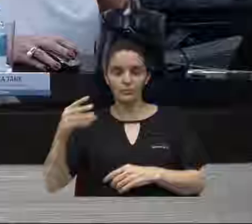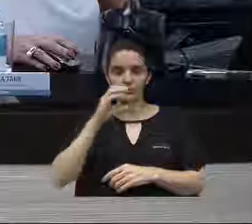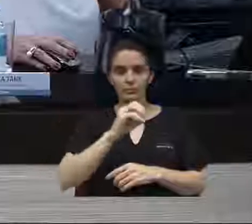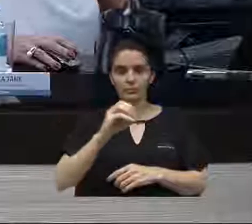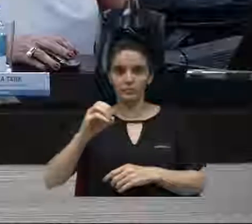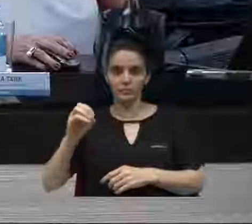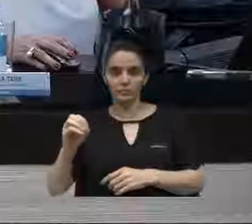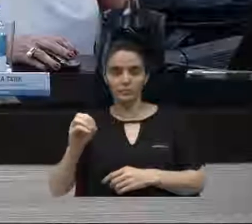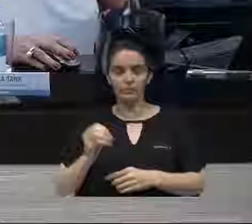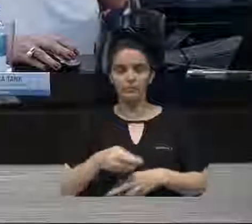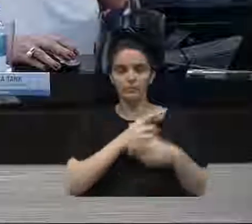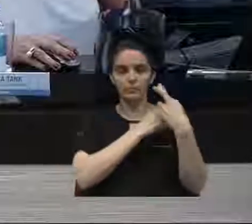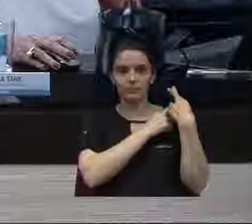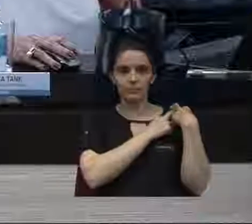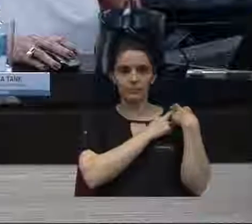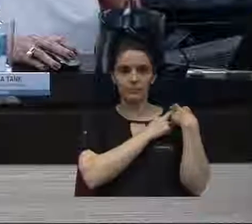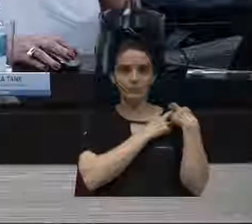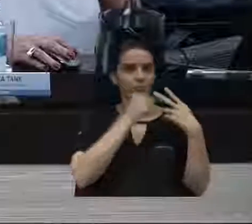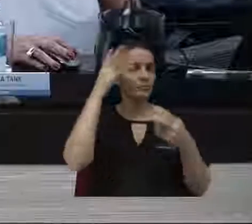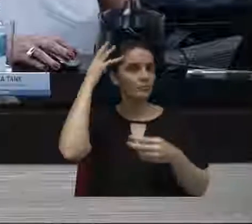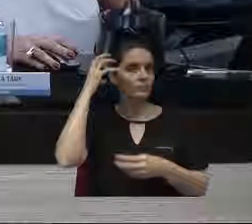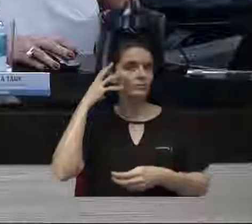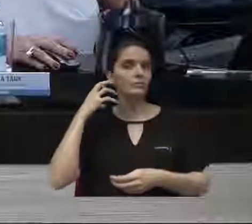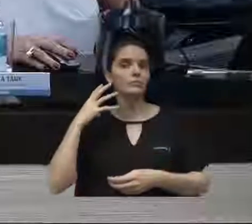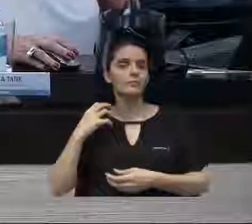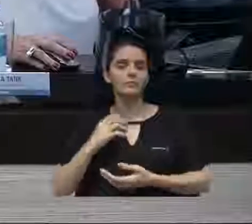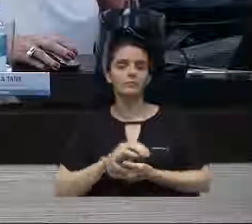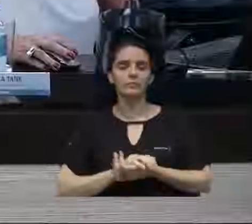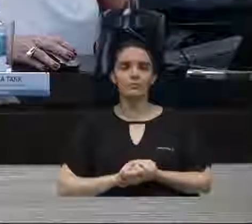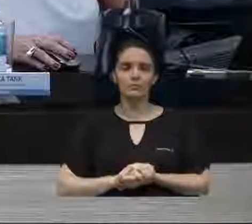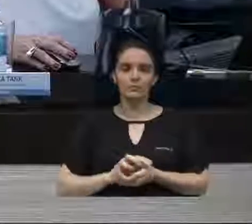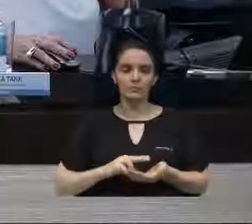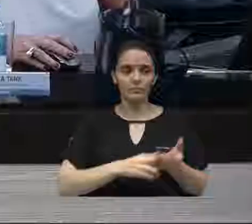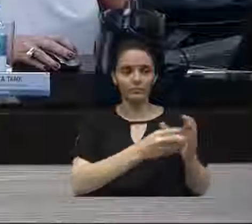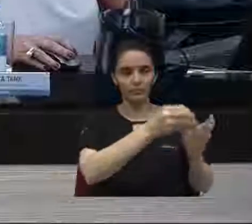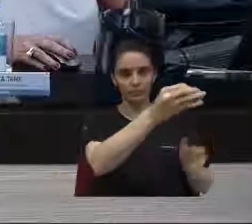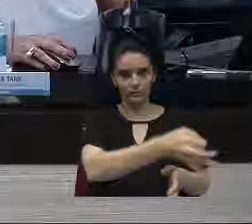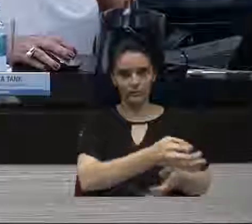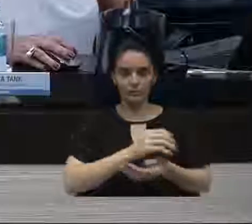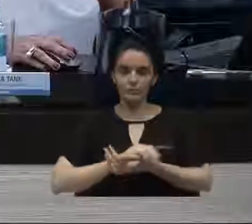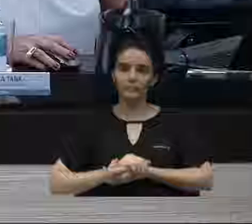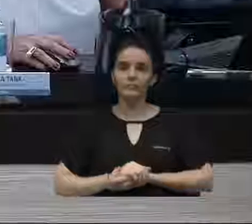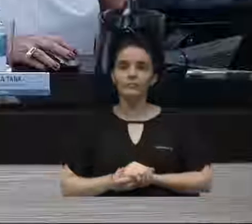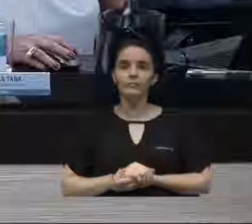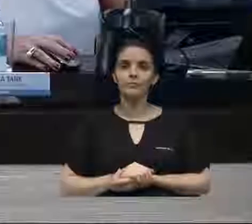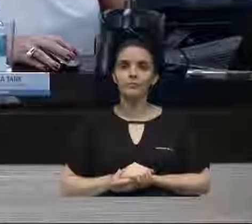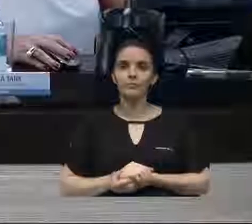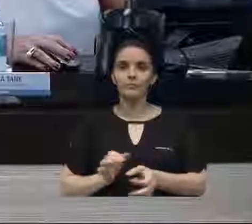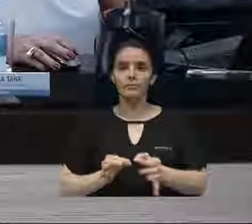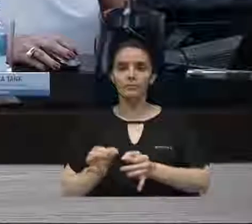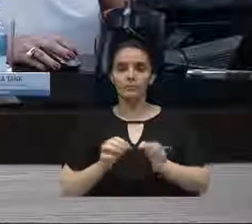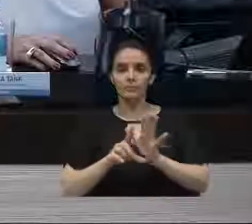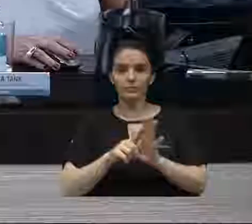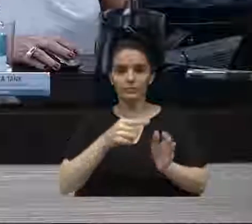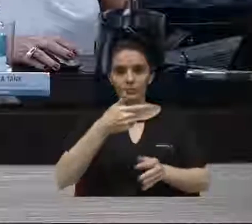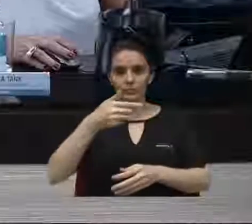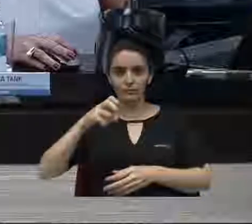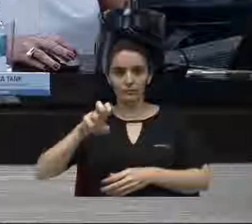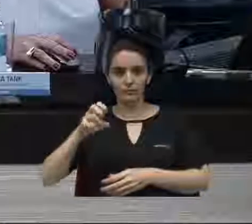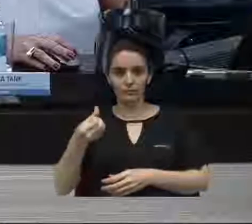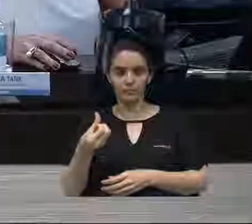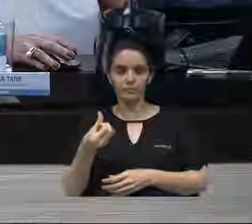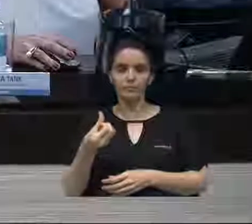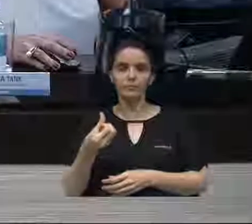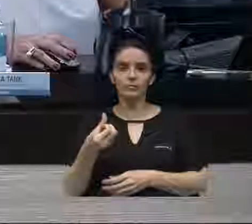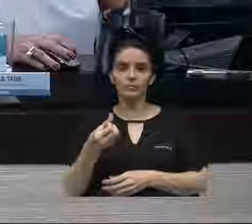20550030000. Autoria da vereadora Lucinês Aparecida Bogo. Encaminhe-se às comissões competentes. Projeto de Lei